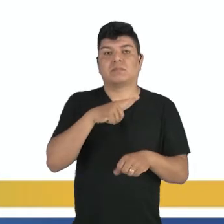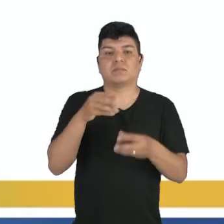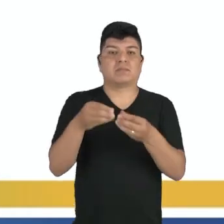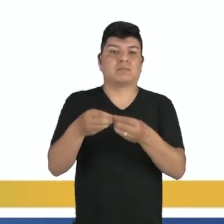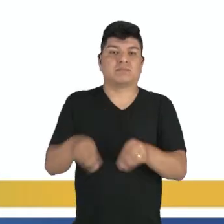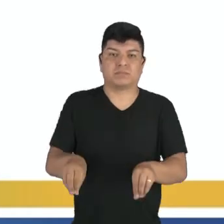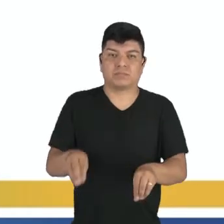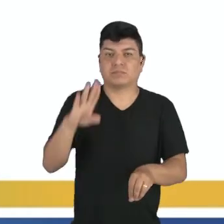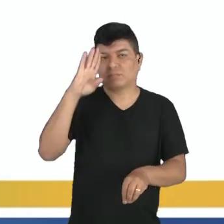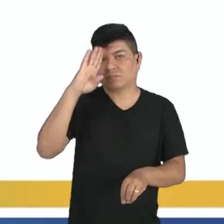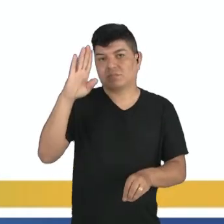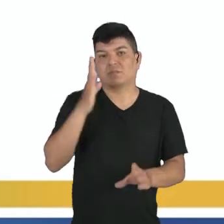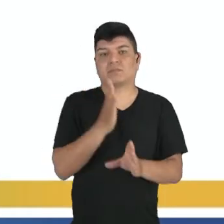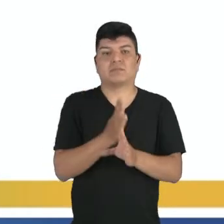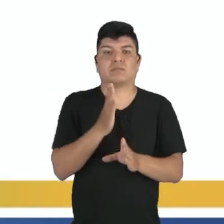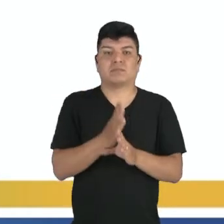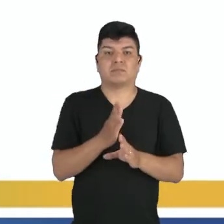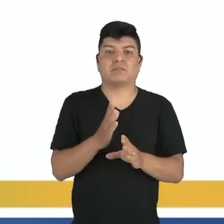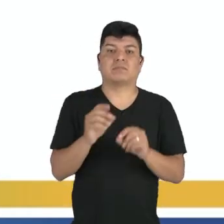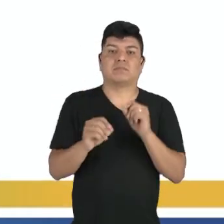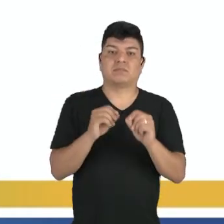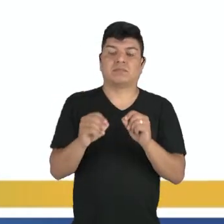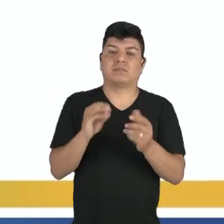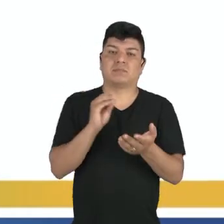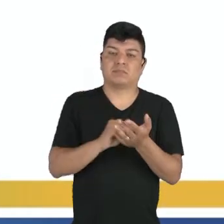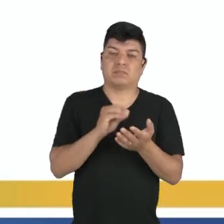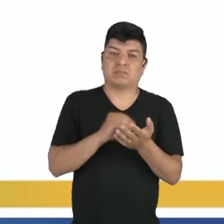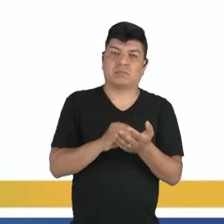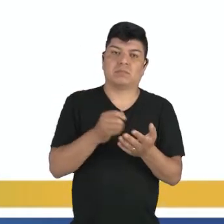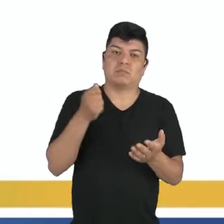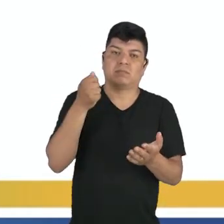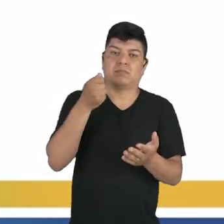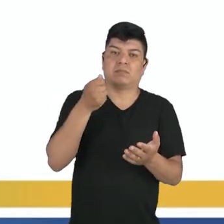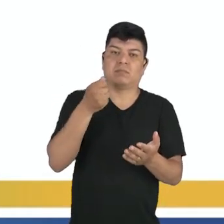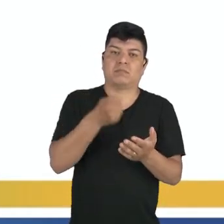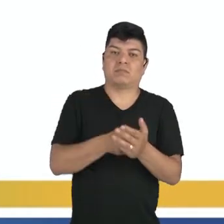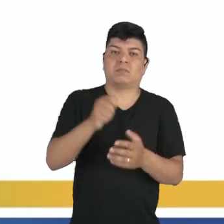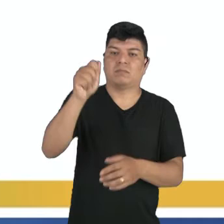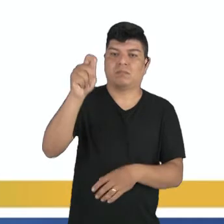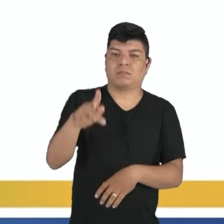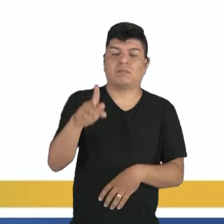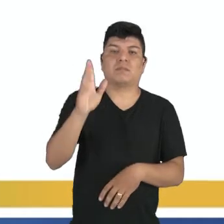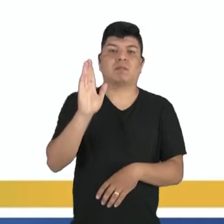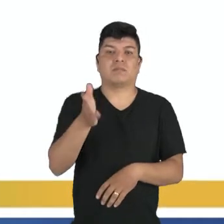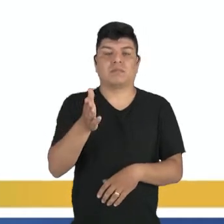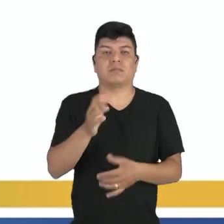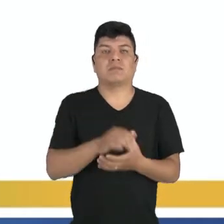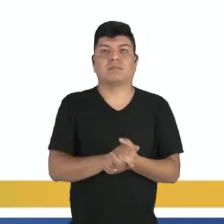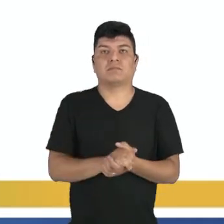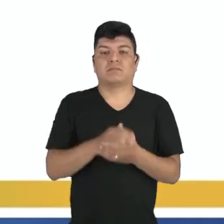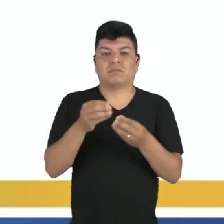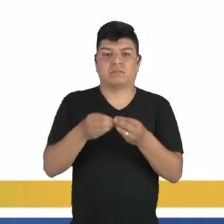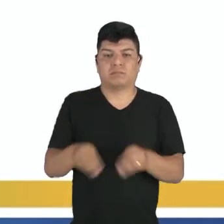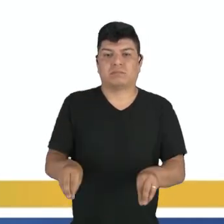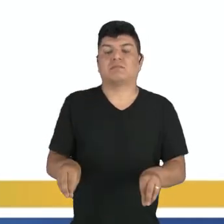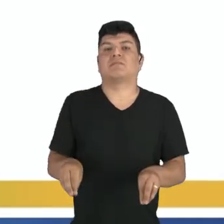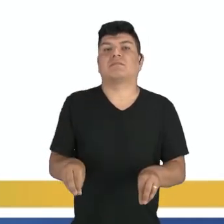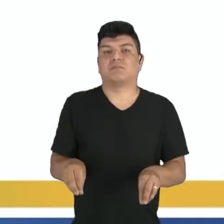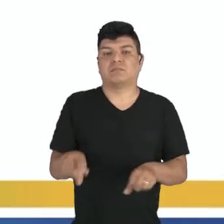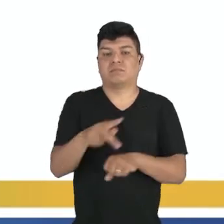ter consequências principalmente com a questão de Seguridade Social pagamento de aposentadoria será as